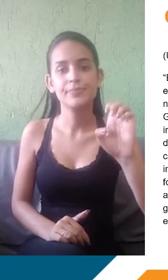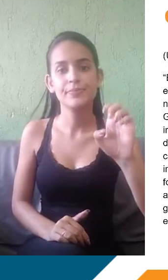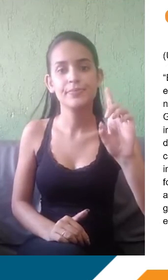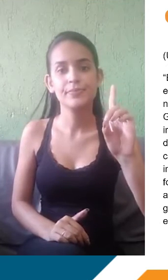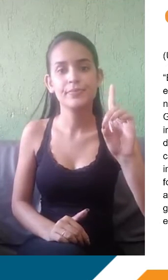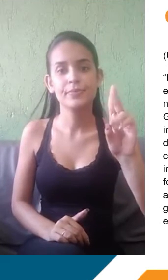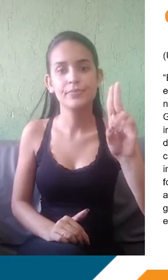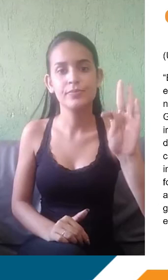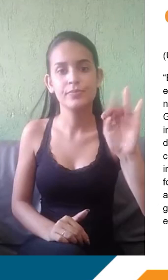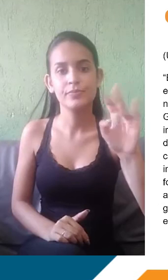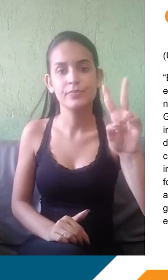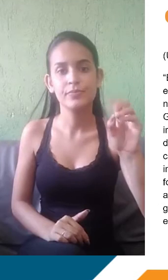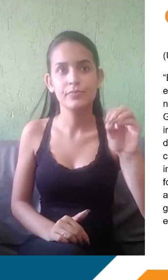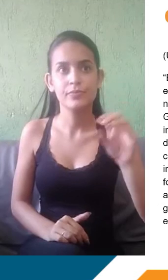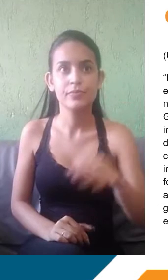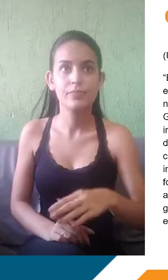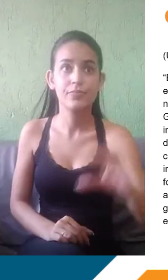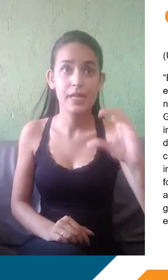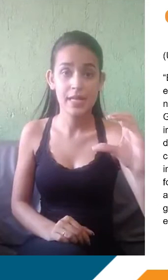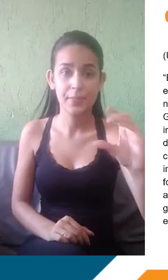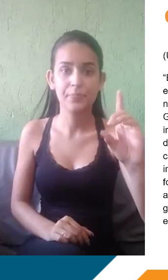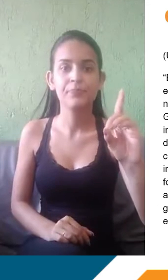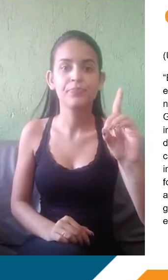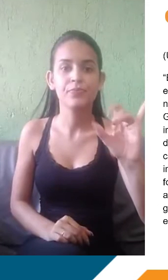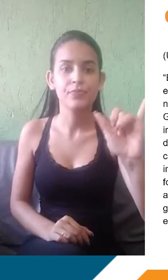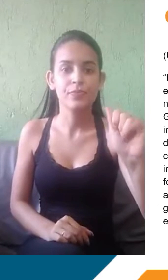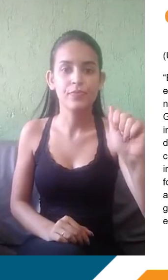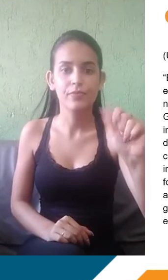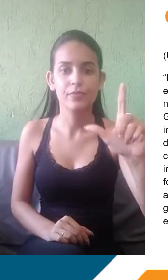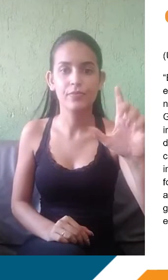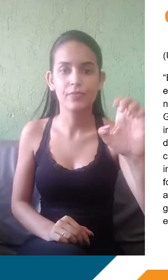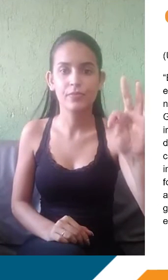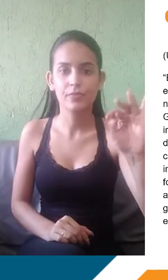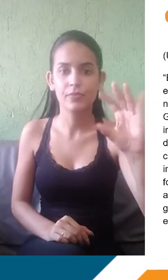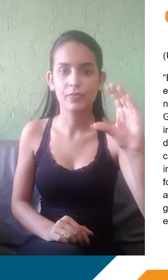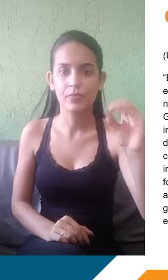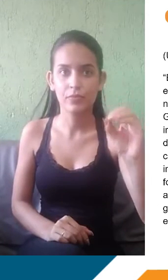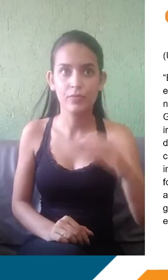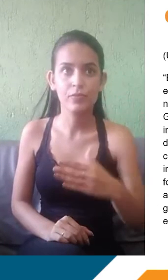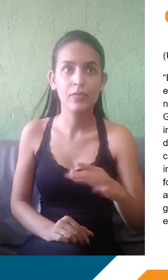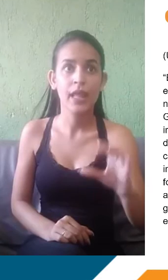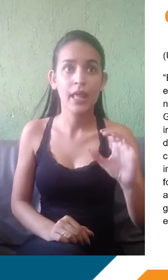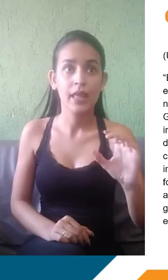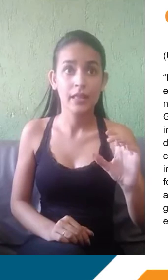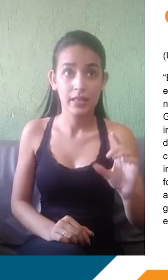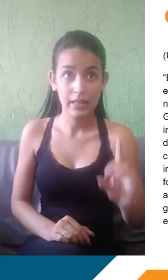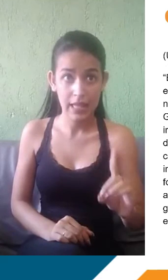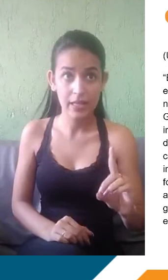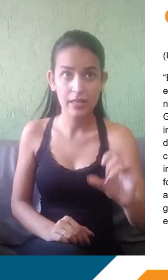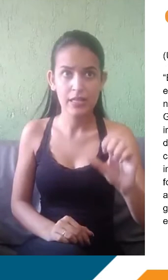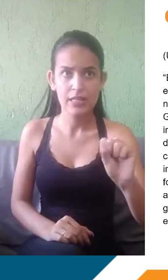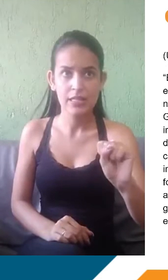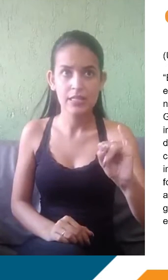O texto escrito por Lima Barreto tem como intuito fazer uma severa crítica aos literatos que conheceu na redação do jornal O